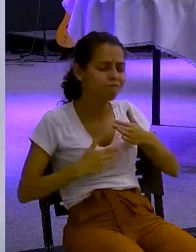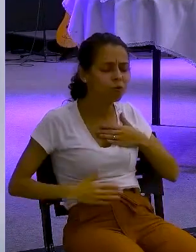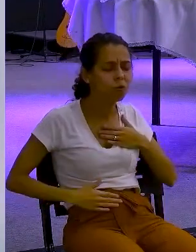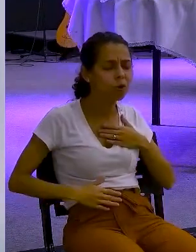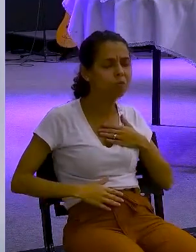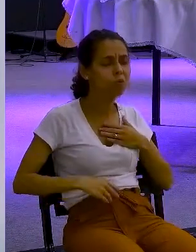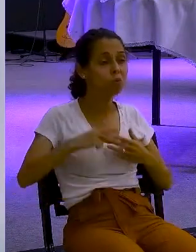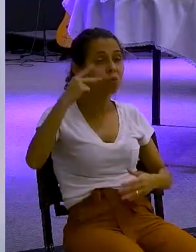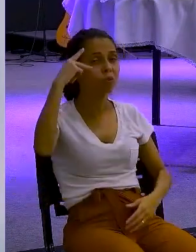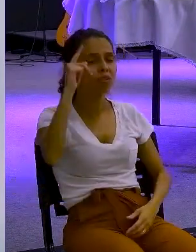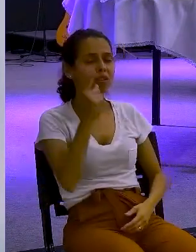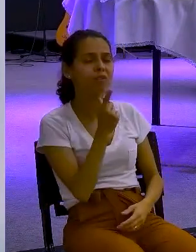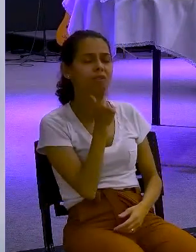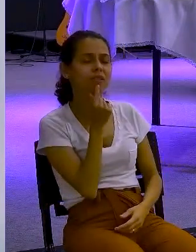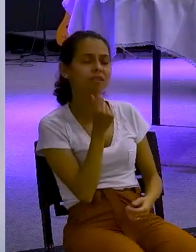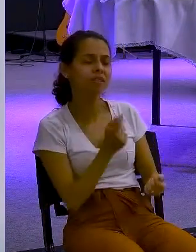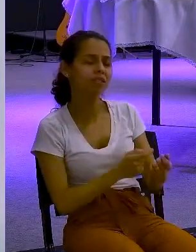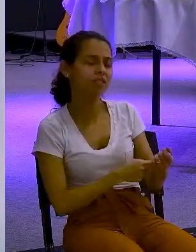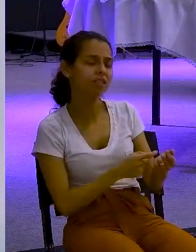que o maior fardo,